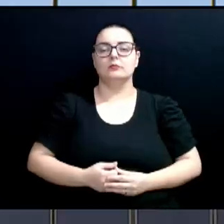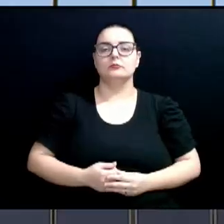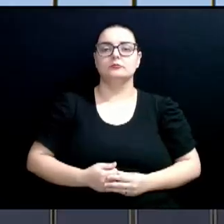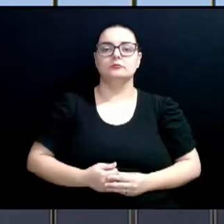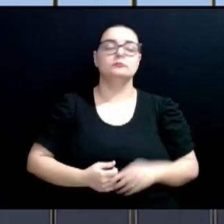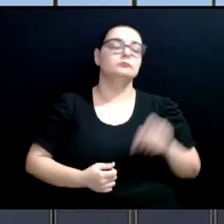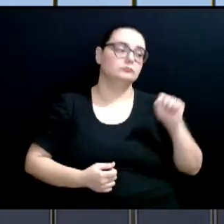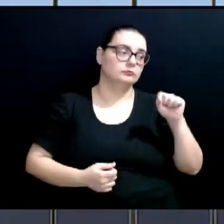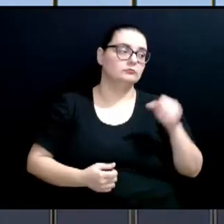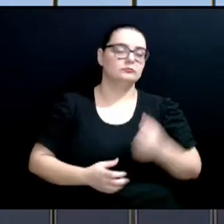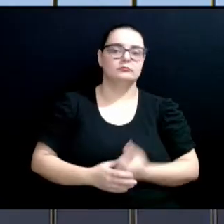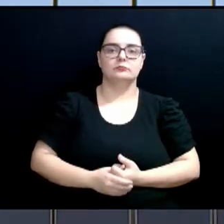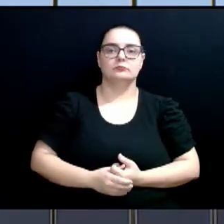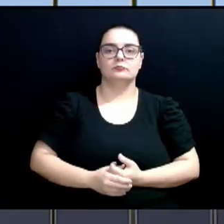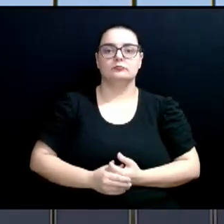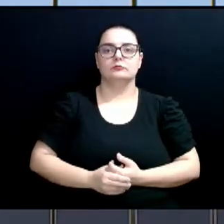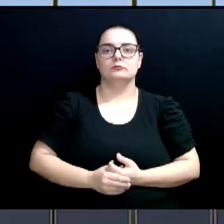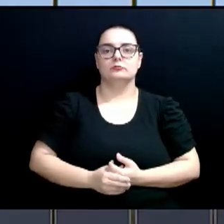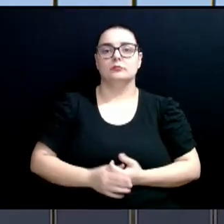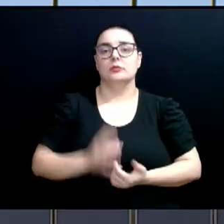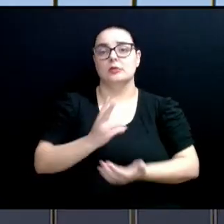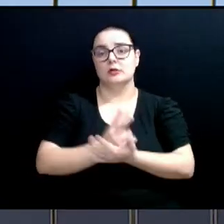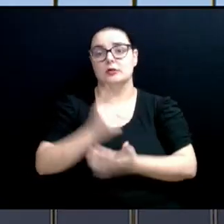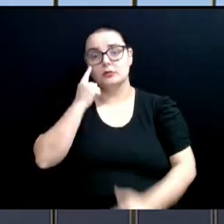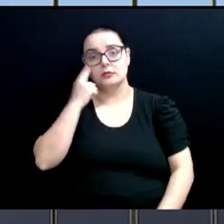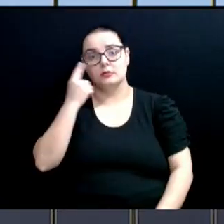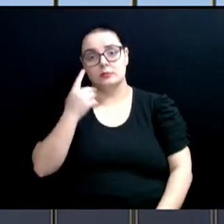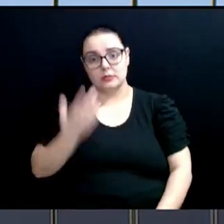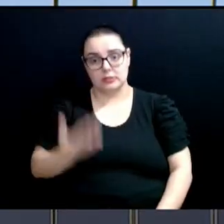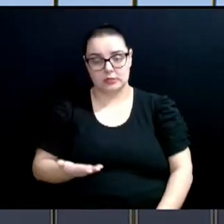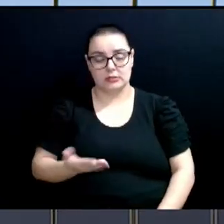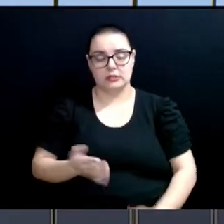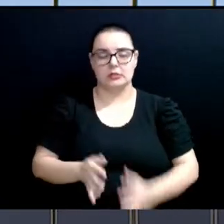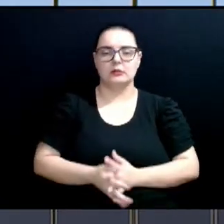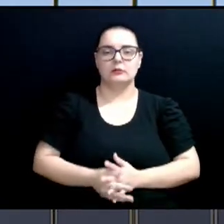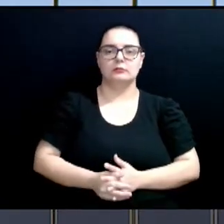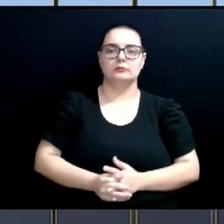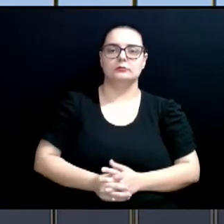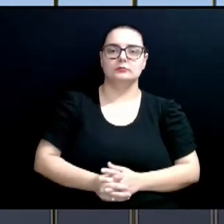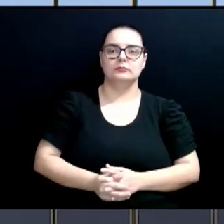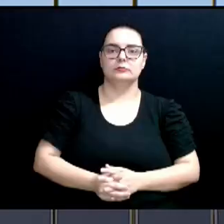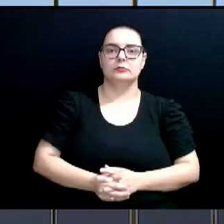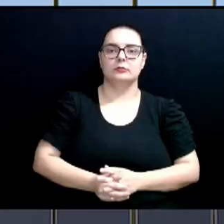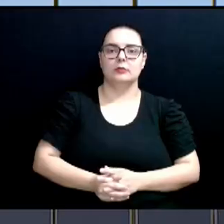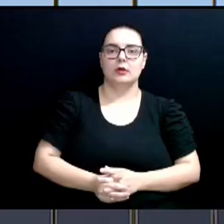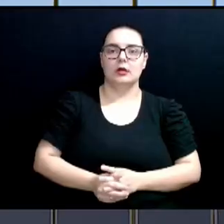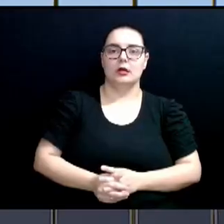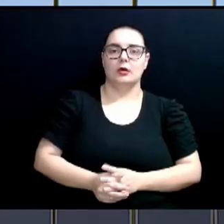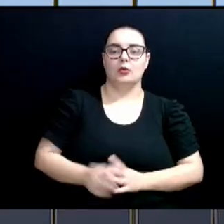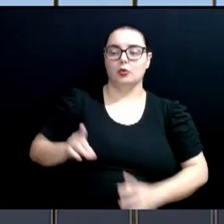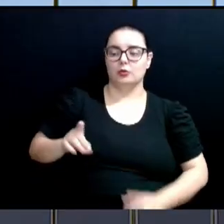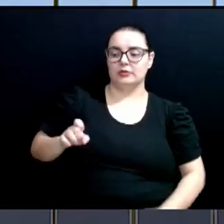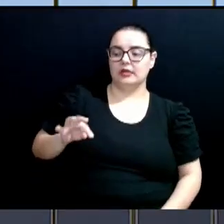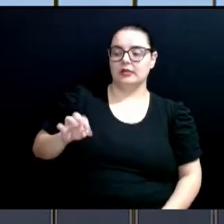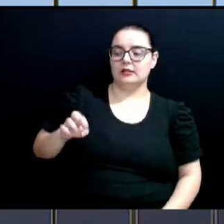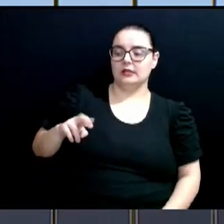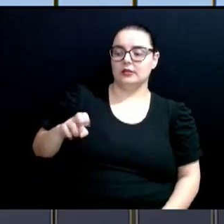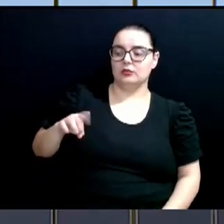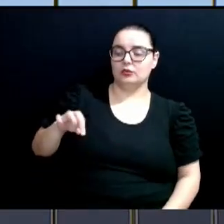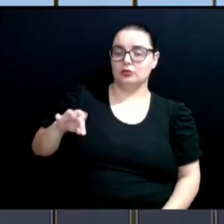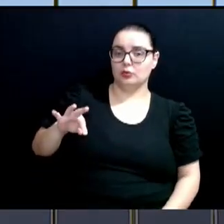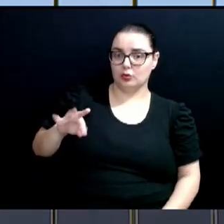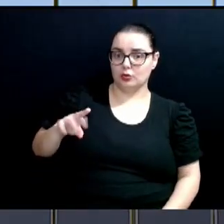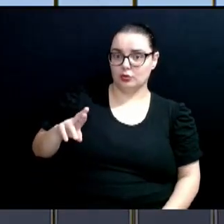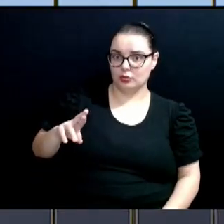E partindo sempre desse pressuposto de que o detentor do poder é o povo,